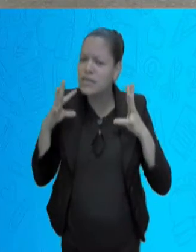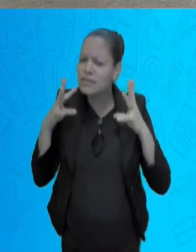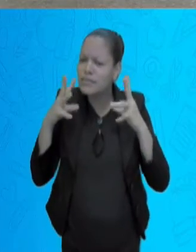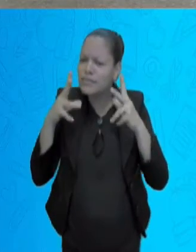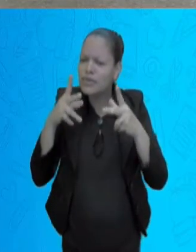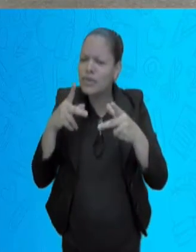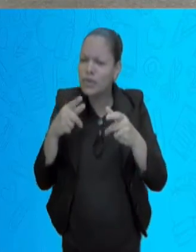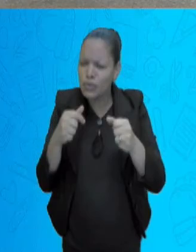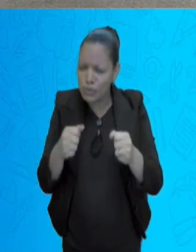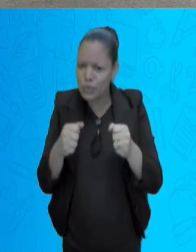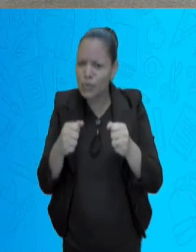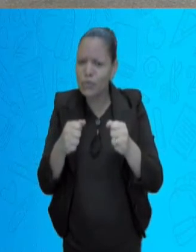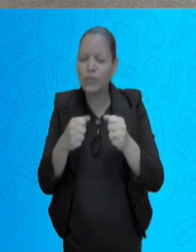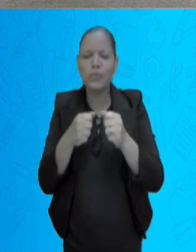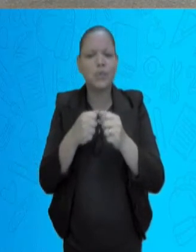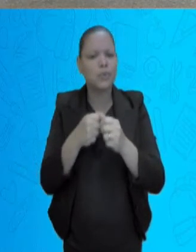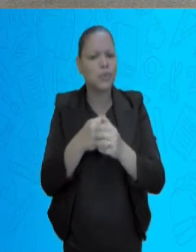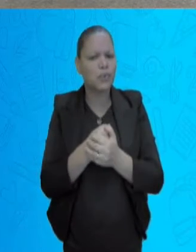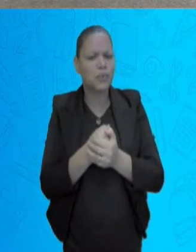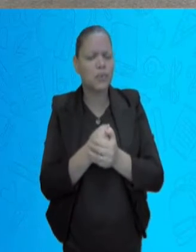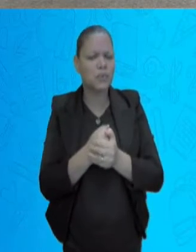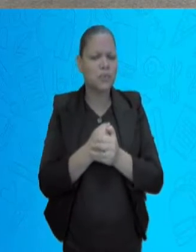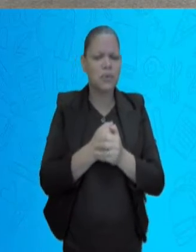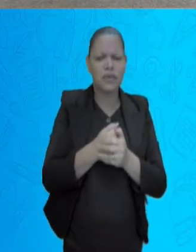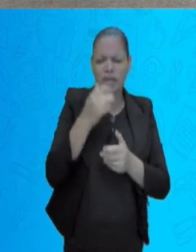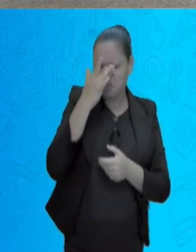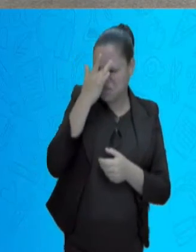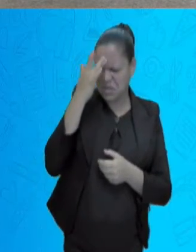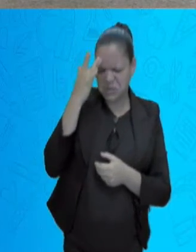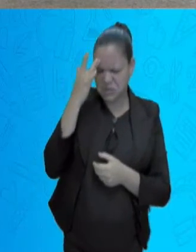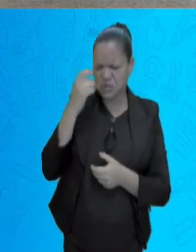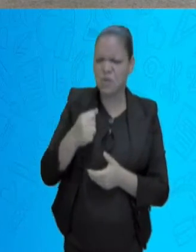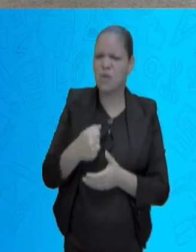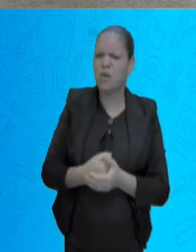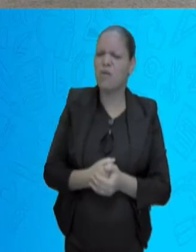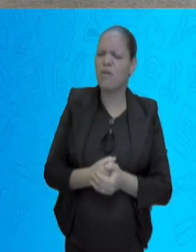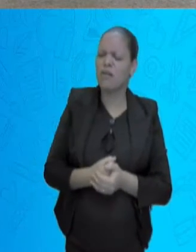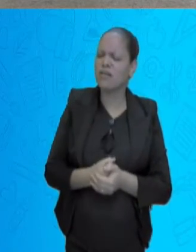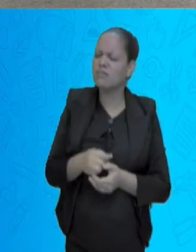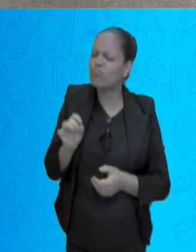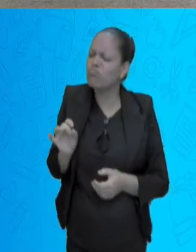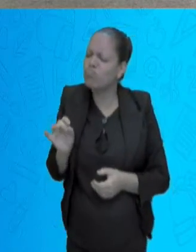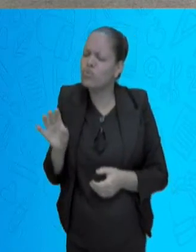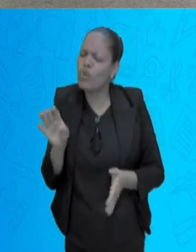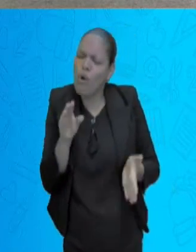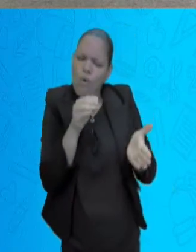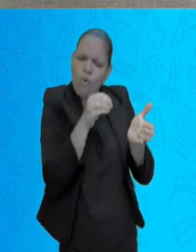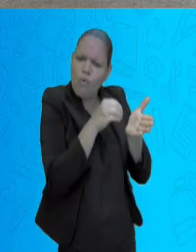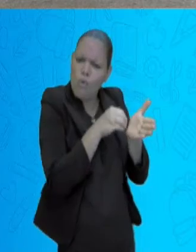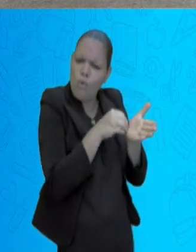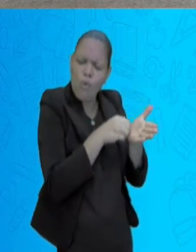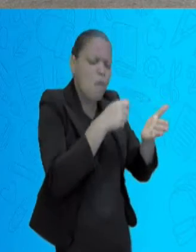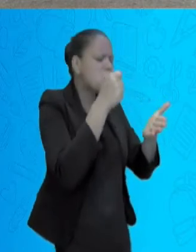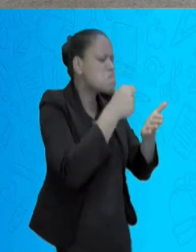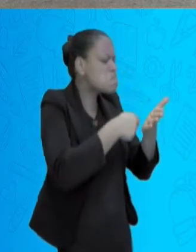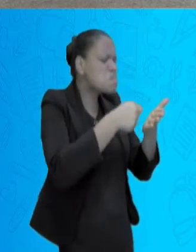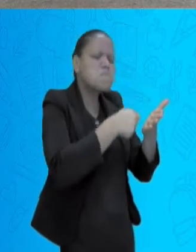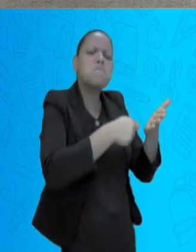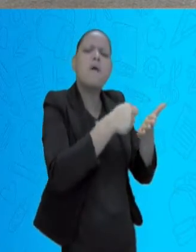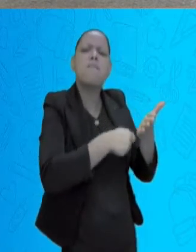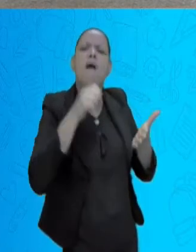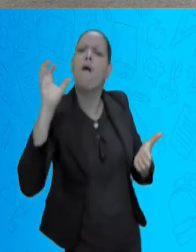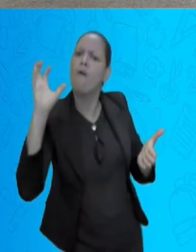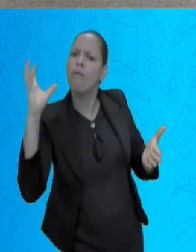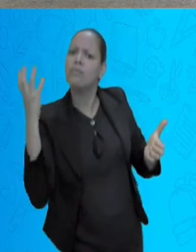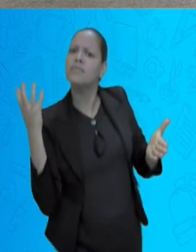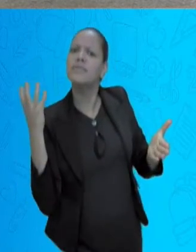totalmente impessoal, que ele não deu a opinião, que ele só colocou no papel os fatos? Que